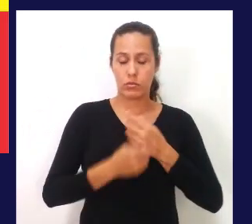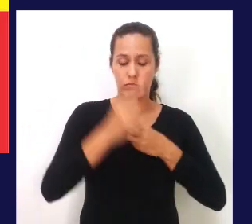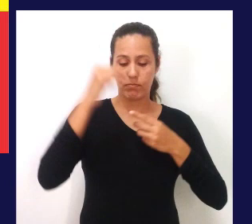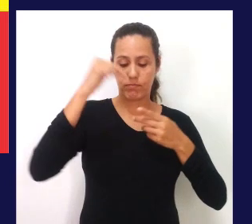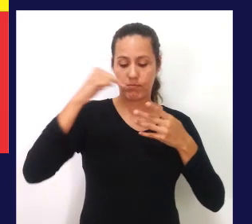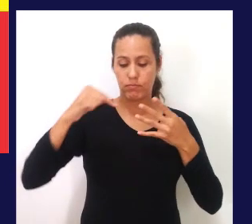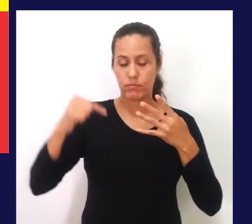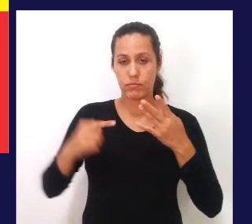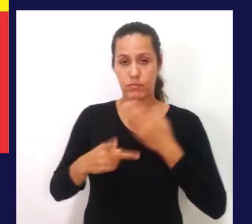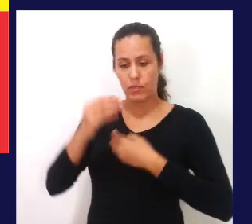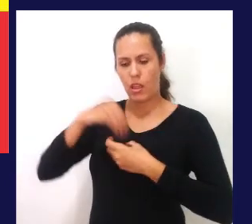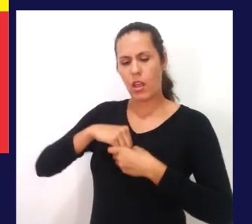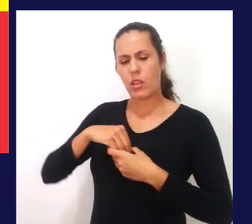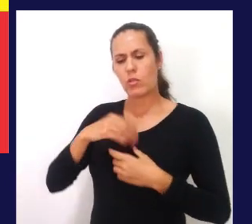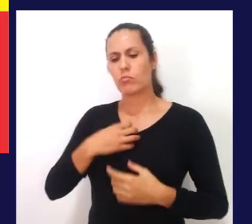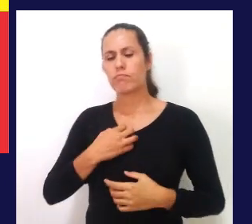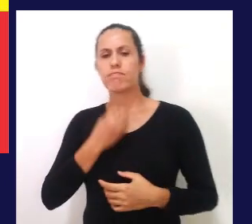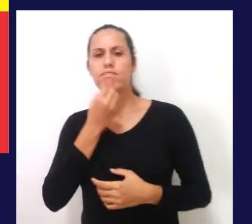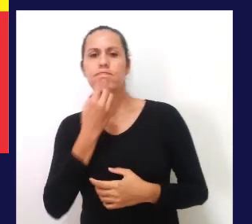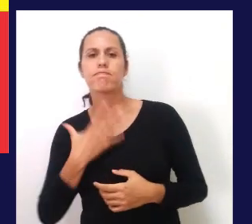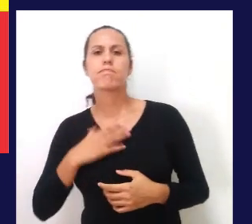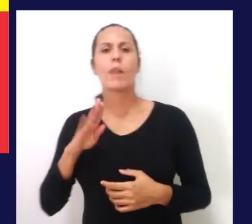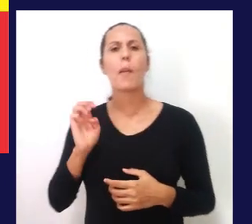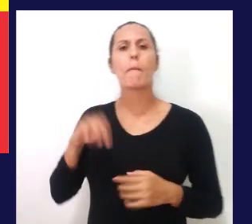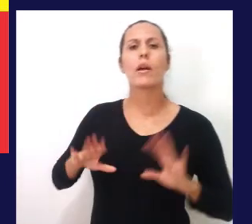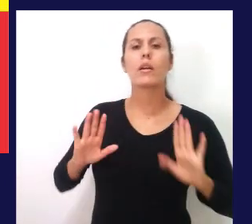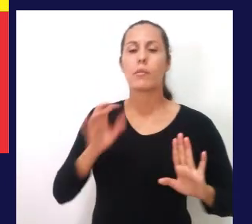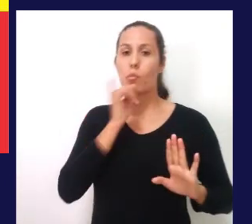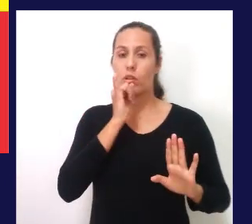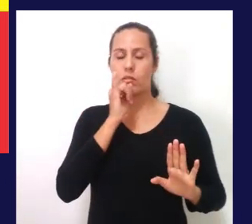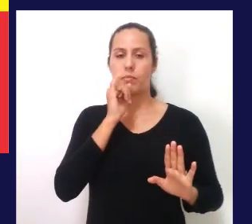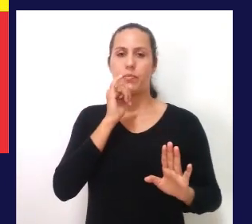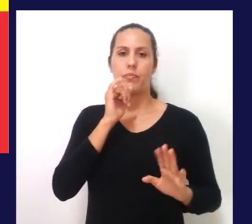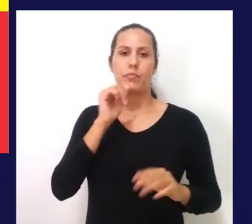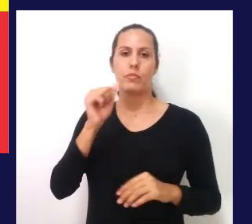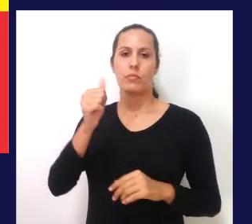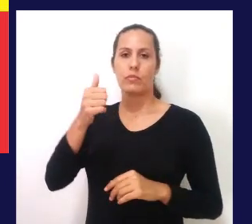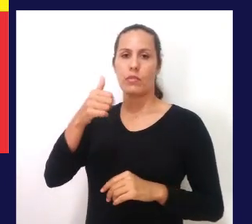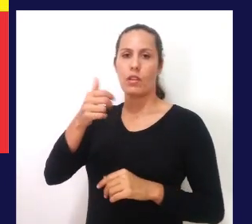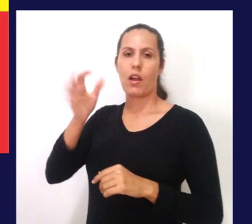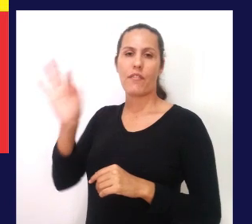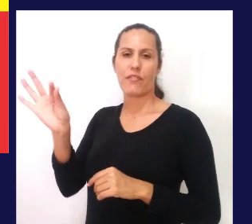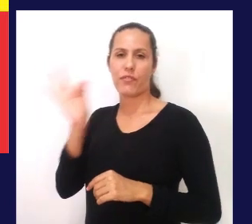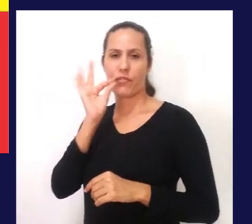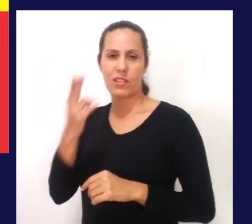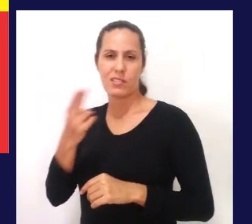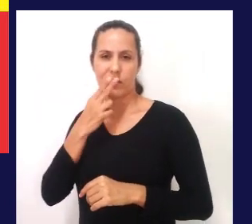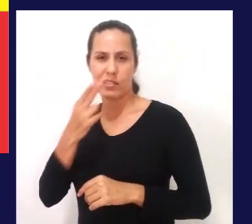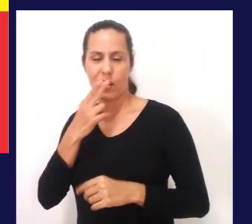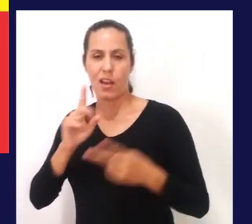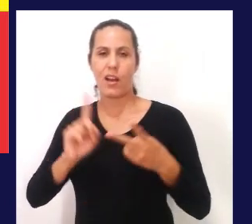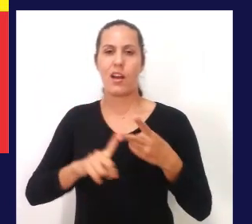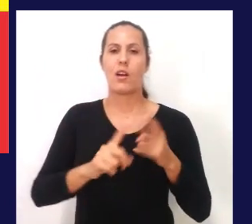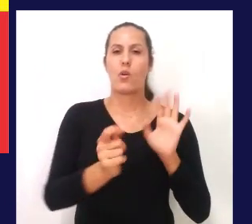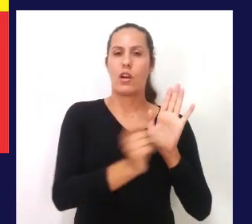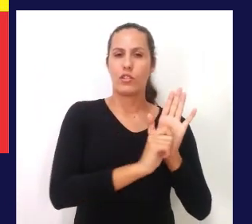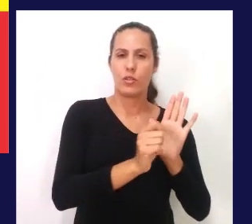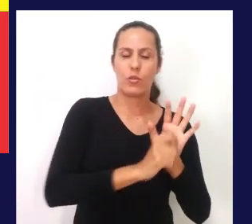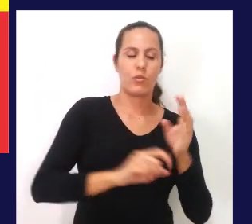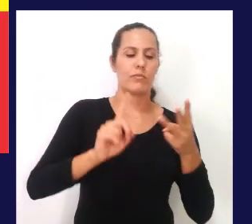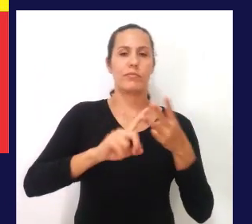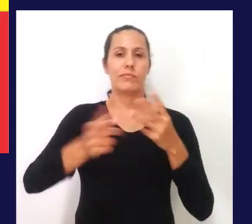do adolescente e o seu bem-estar. Por exemplo, o uso de álcool, do tabaco,